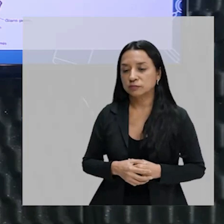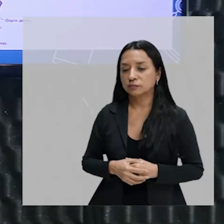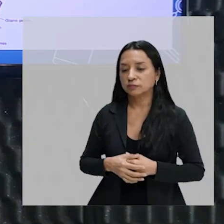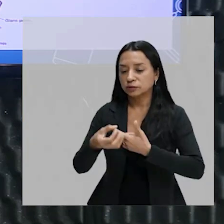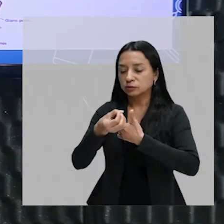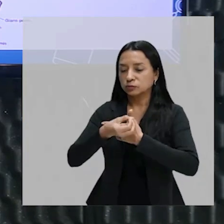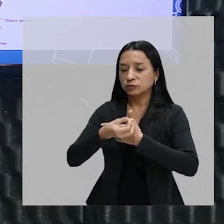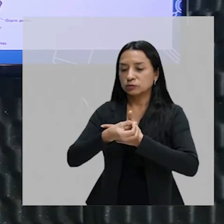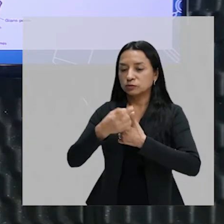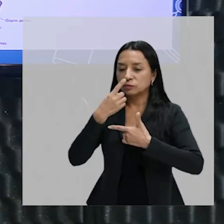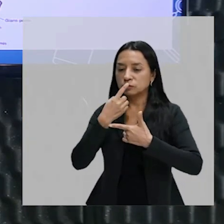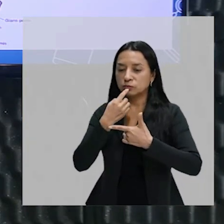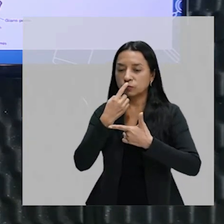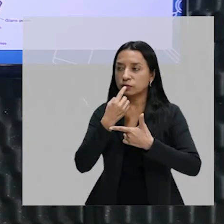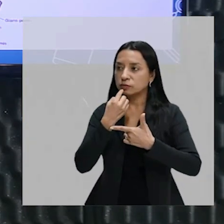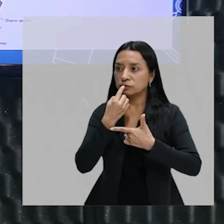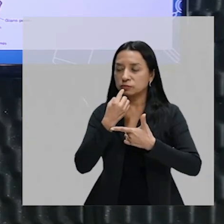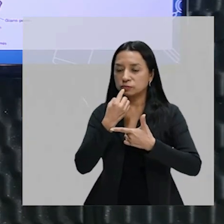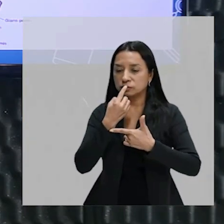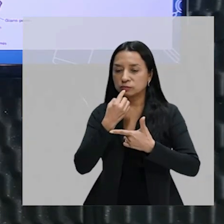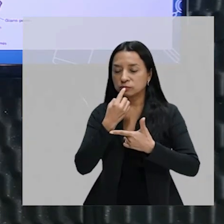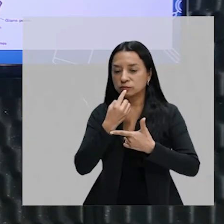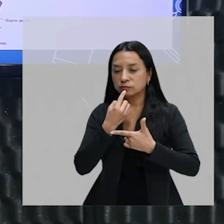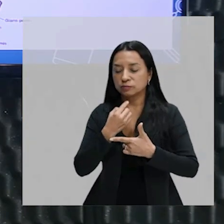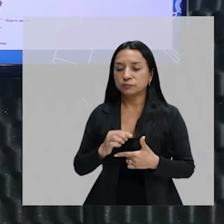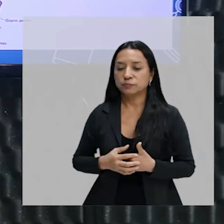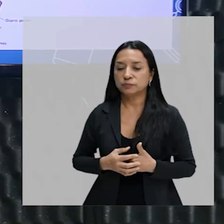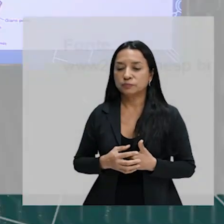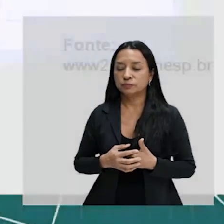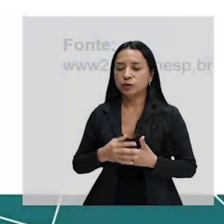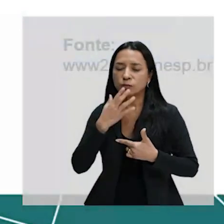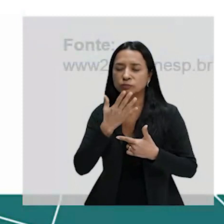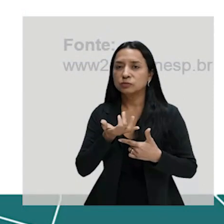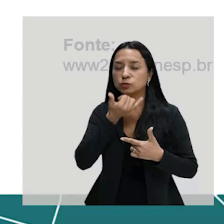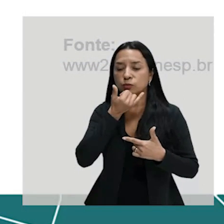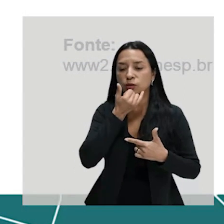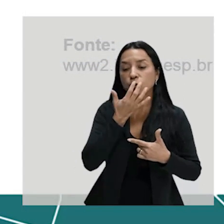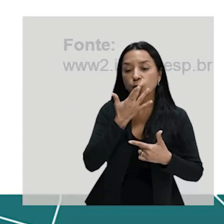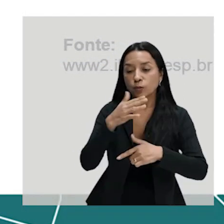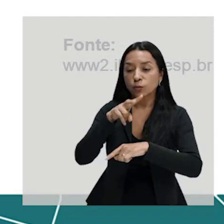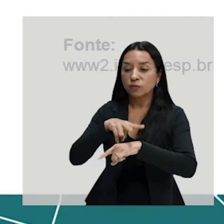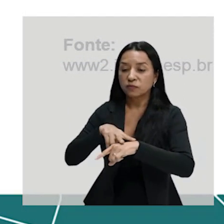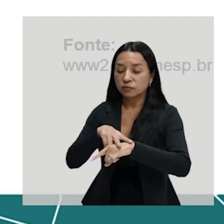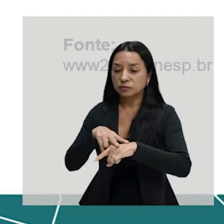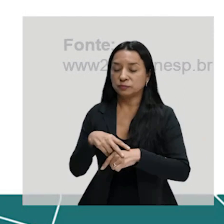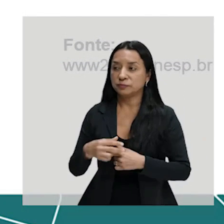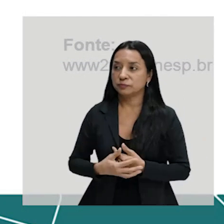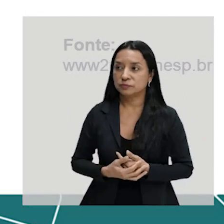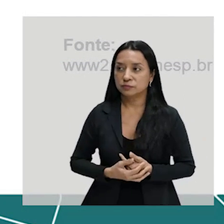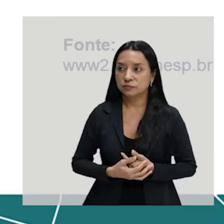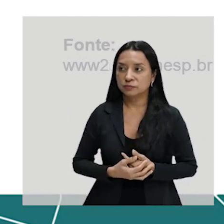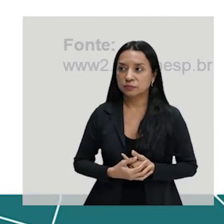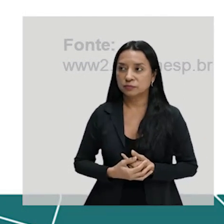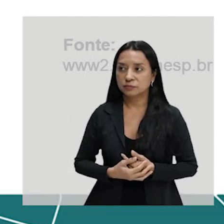está aqui ó dentro de um saco escrotal Ok e lá dentro desse saco escrotal onde vai